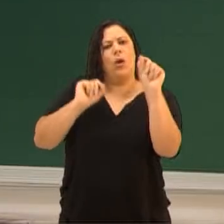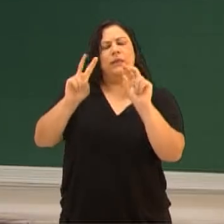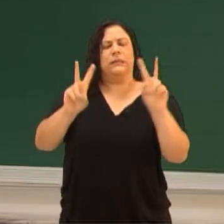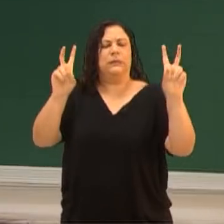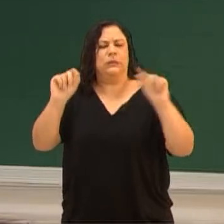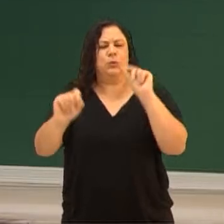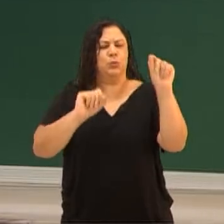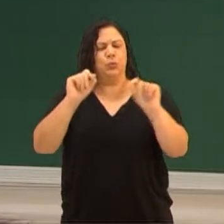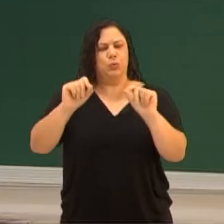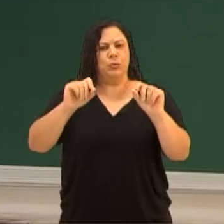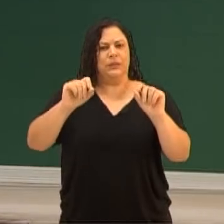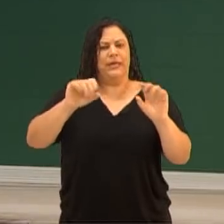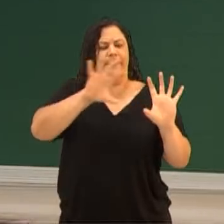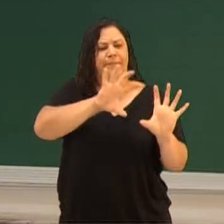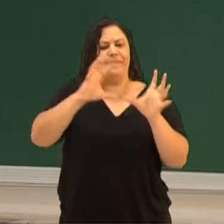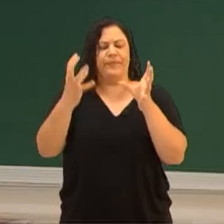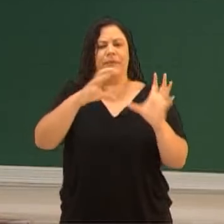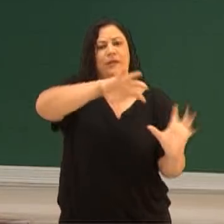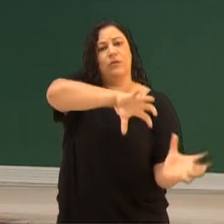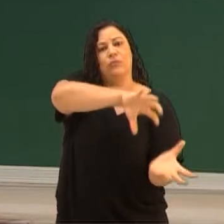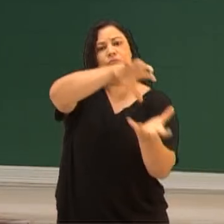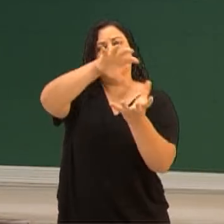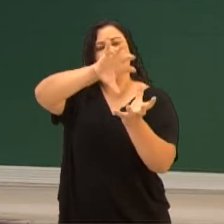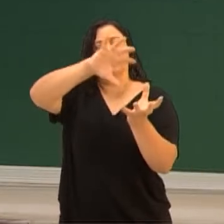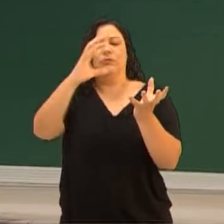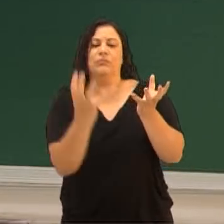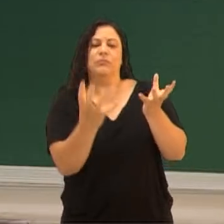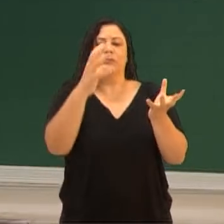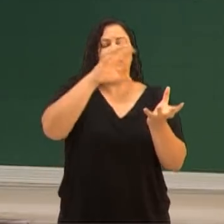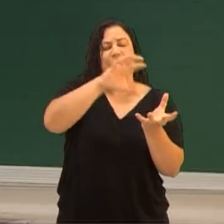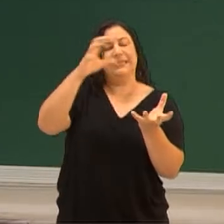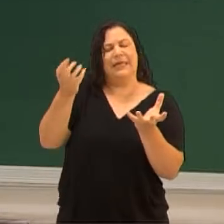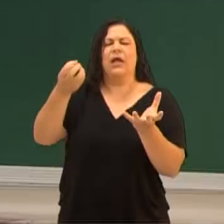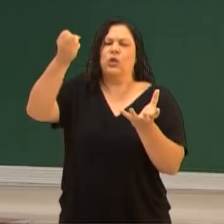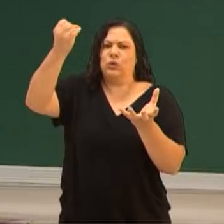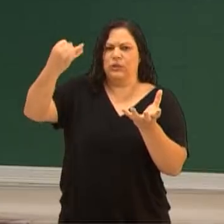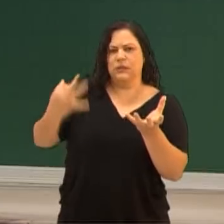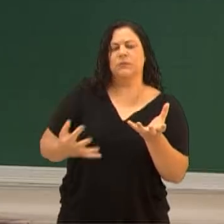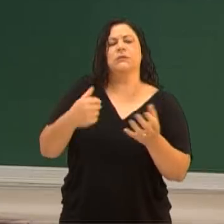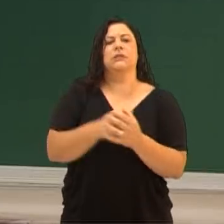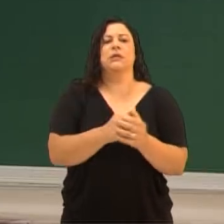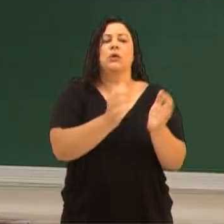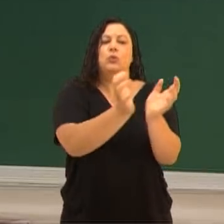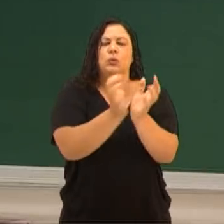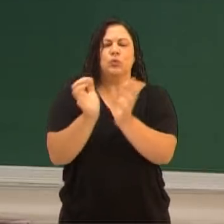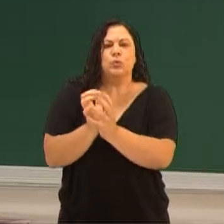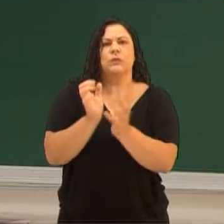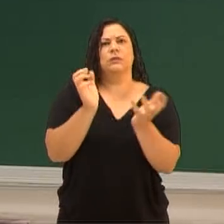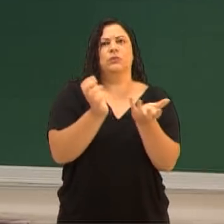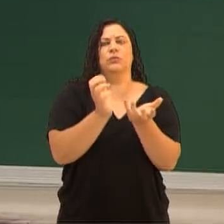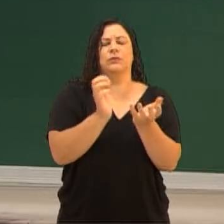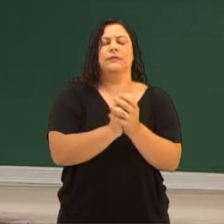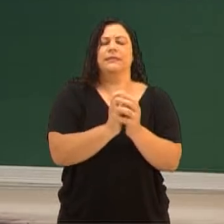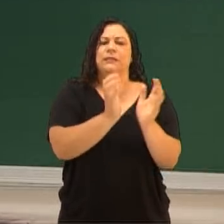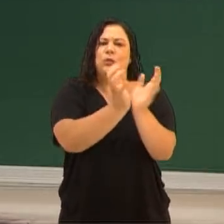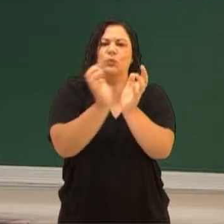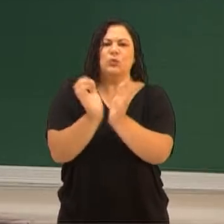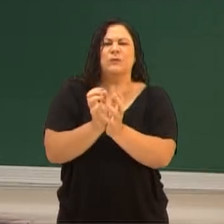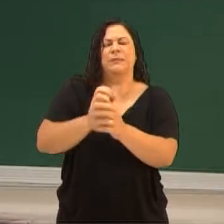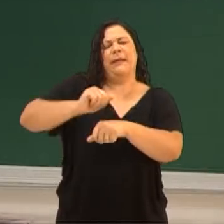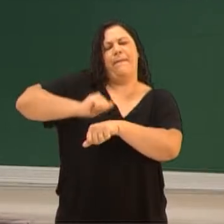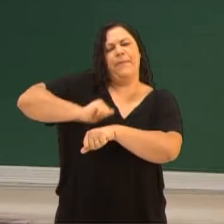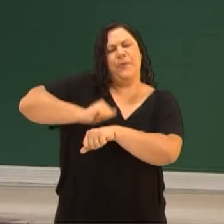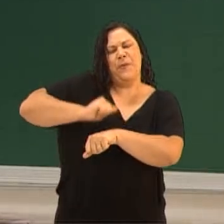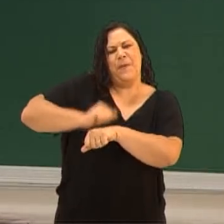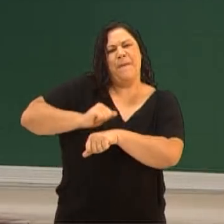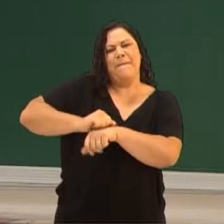continente africano, né, estereotipada, das sociedades tribais, né, do que aparece muito na mídia, só da miséria e da falta,